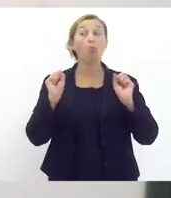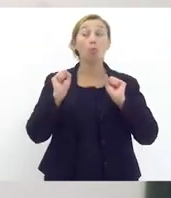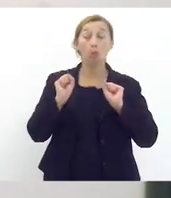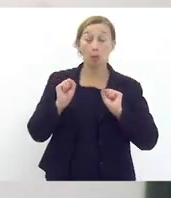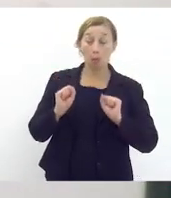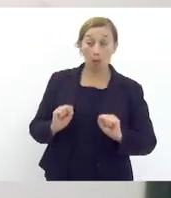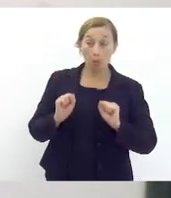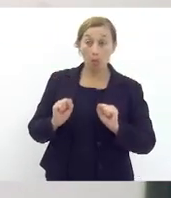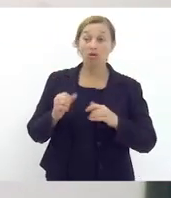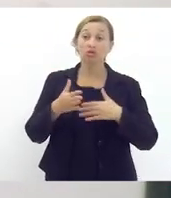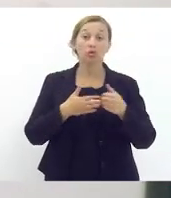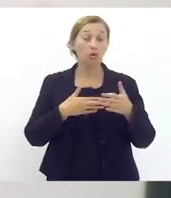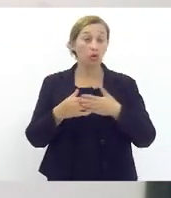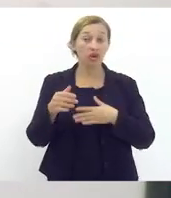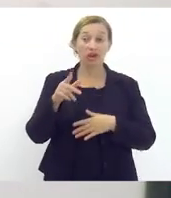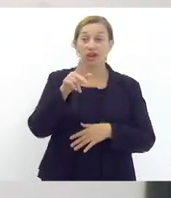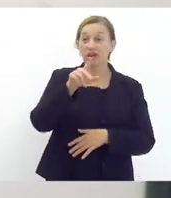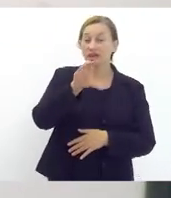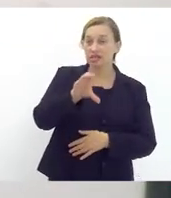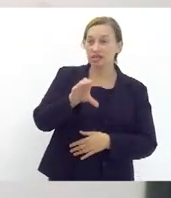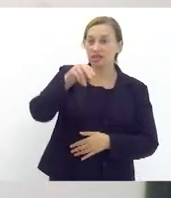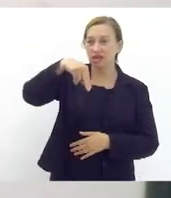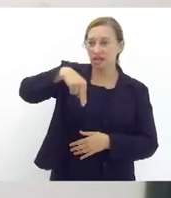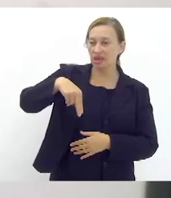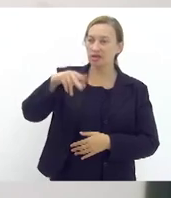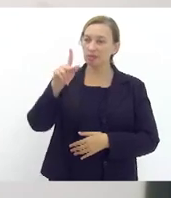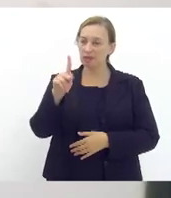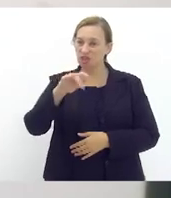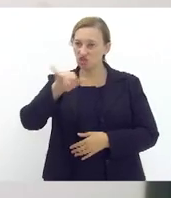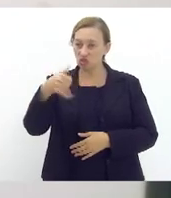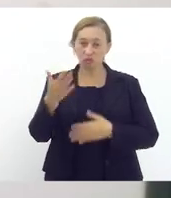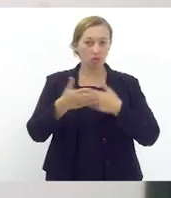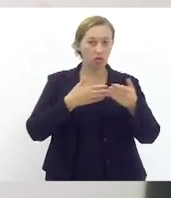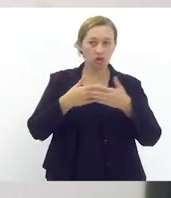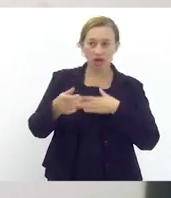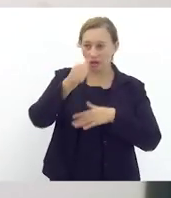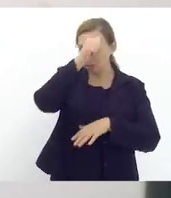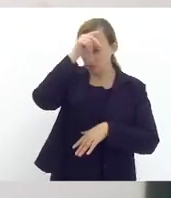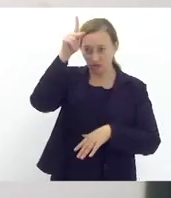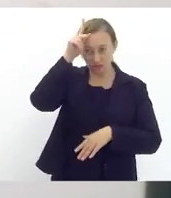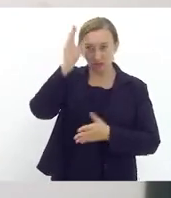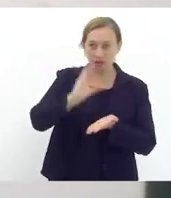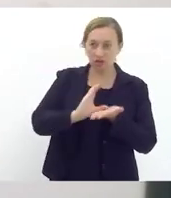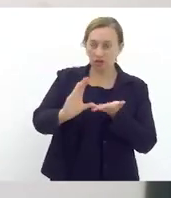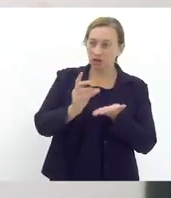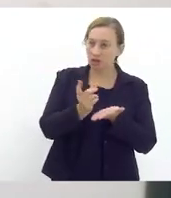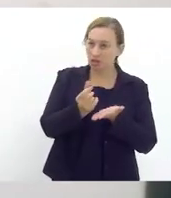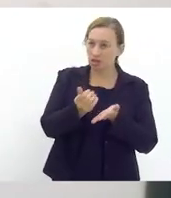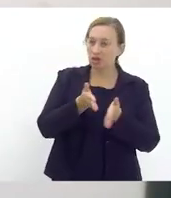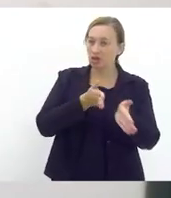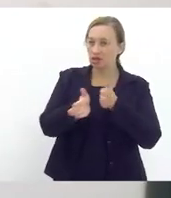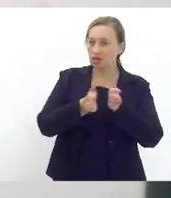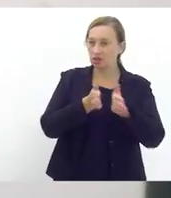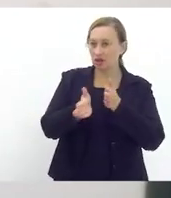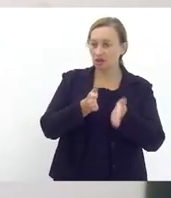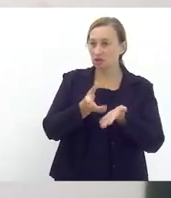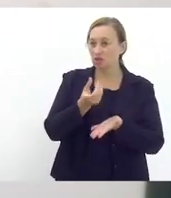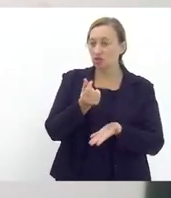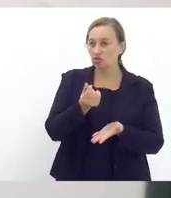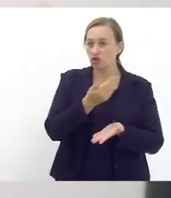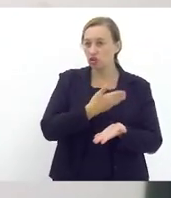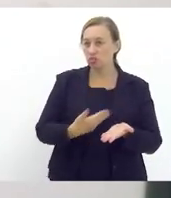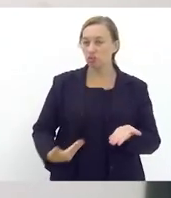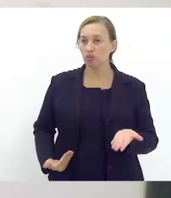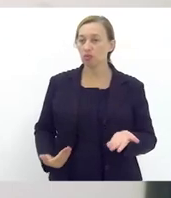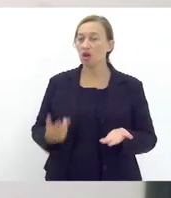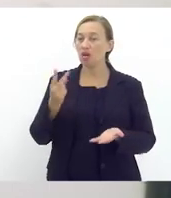qualquer CNPJ de qualquer prefeitura ter acesso ao recurso público pela transferência mesmo que não